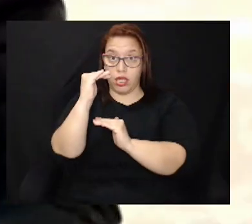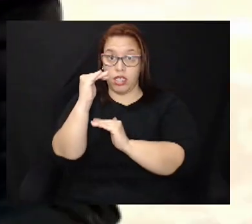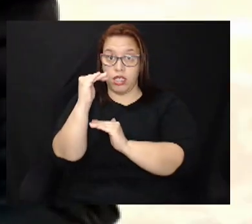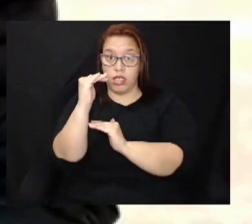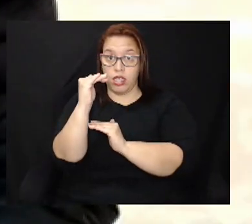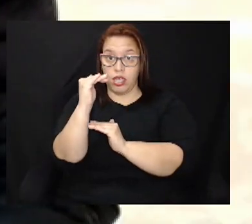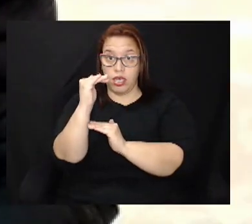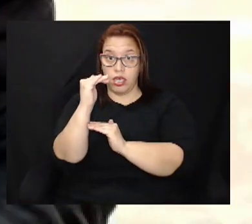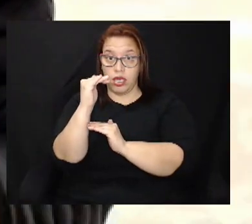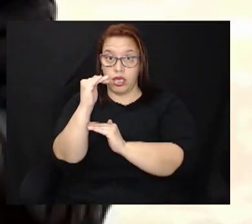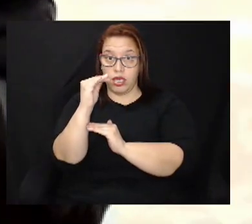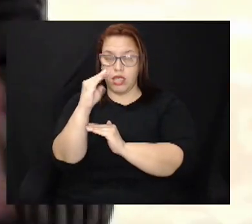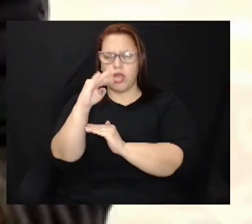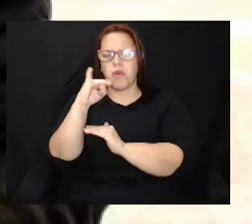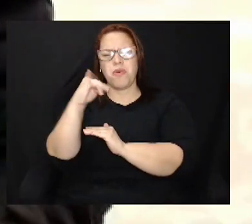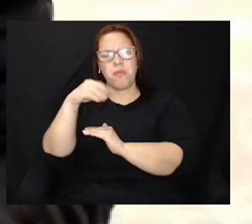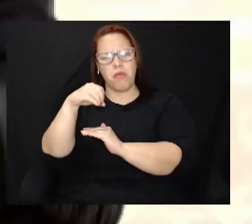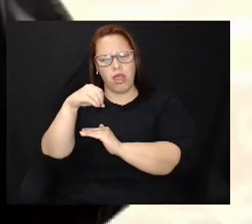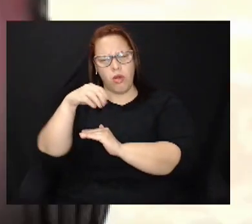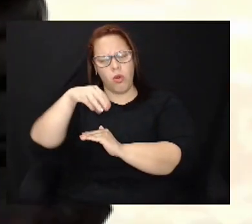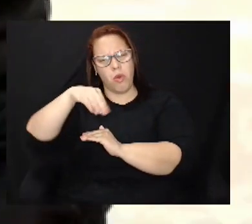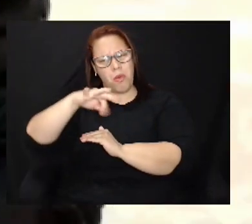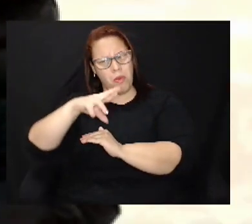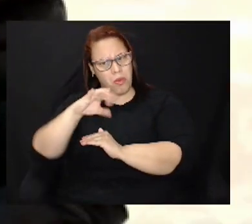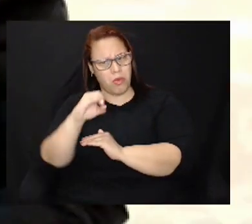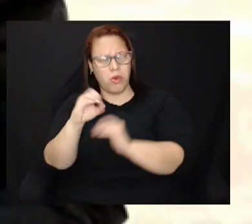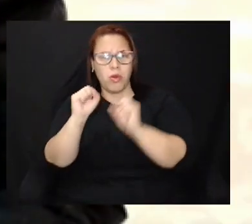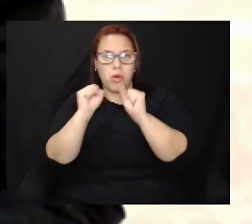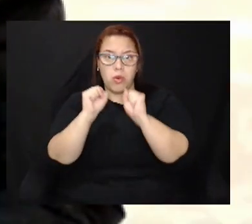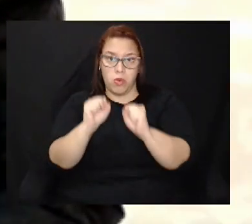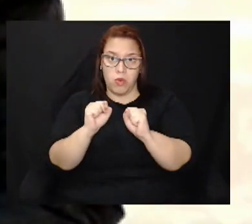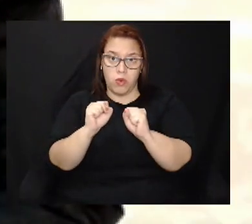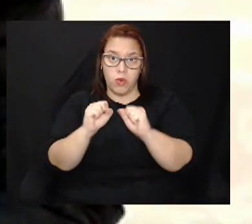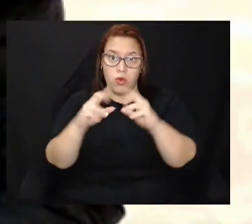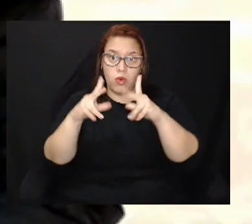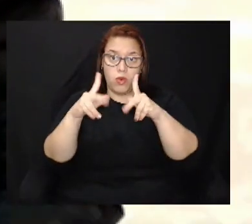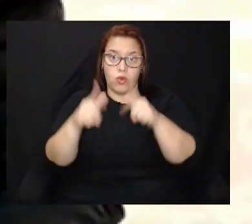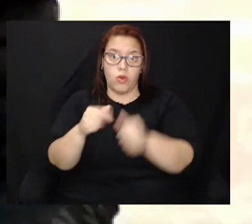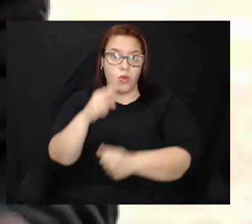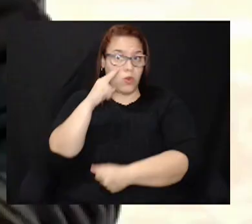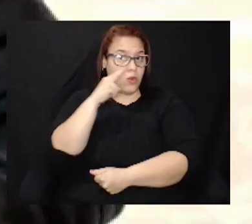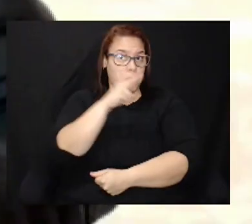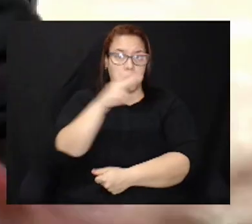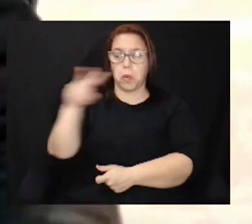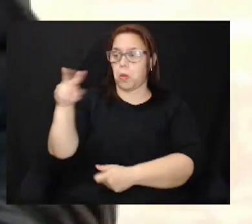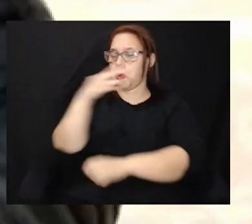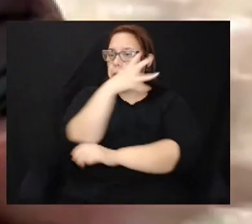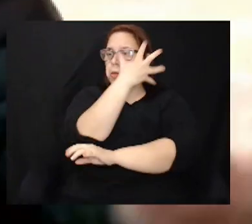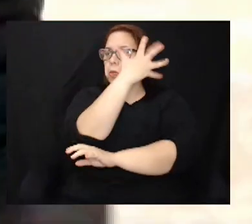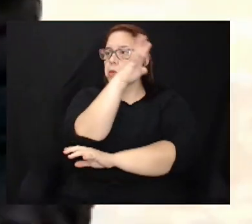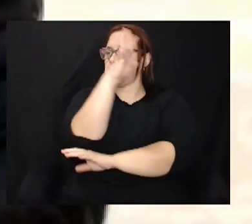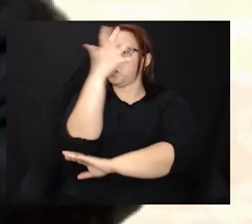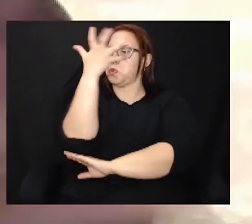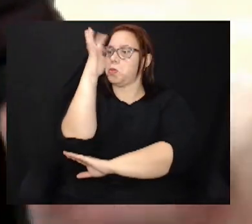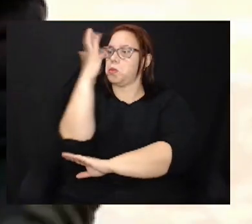pluviométrico. E olhe só, todo mundo olha a floresta como questão